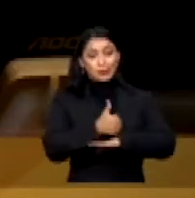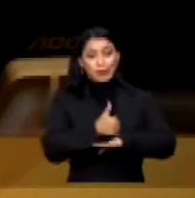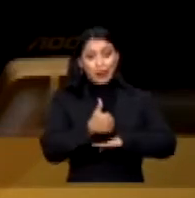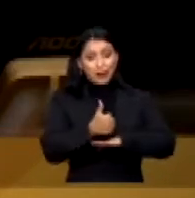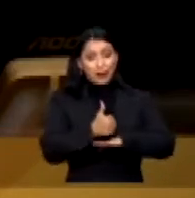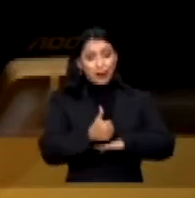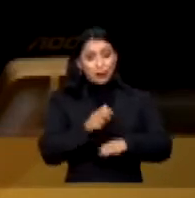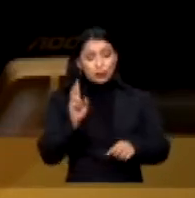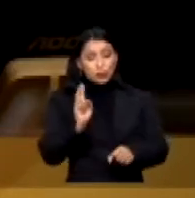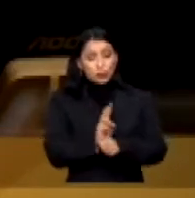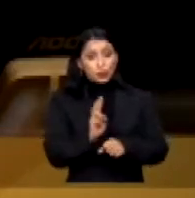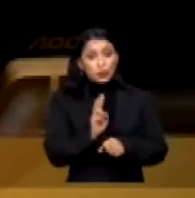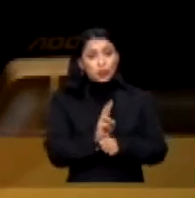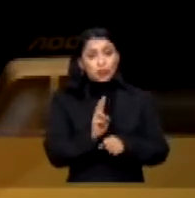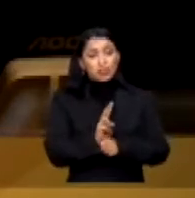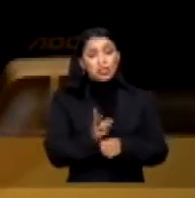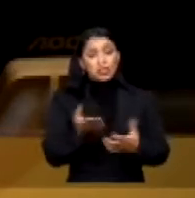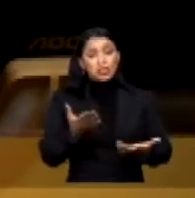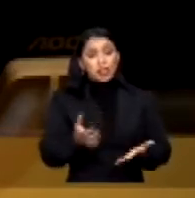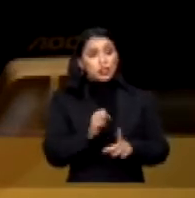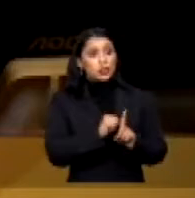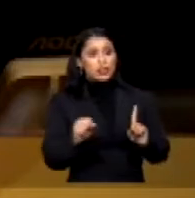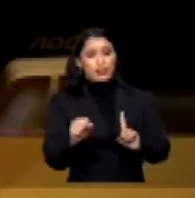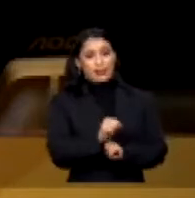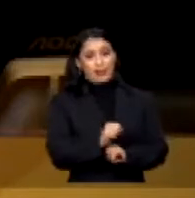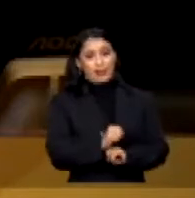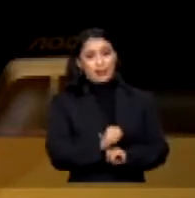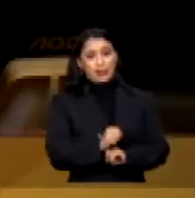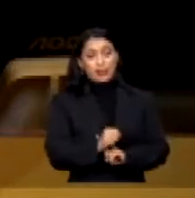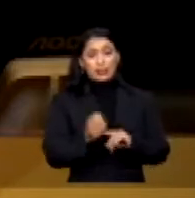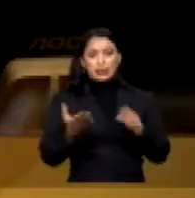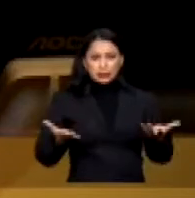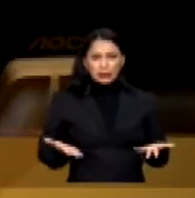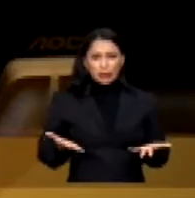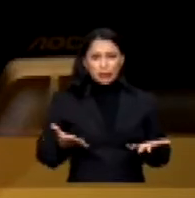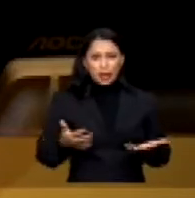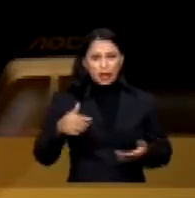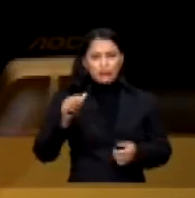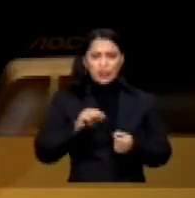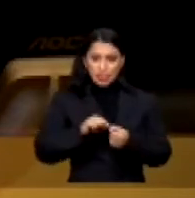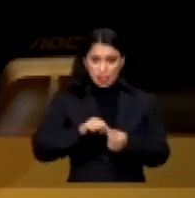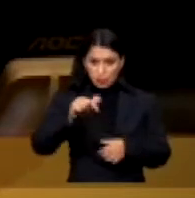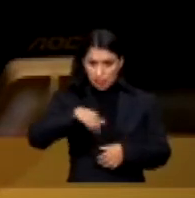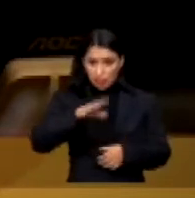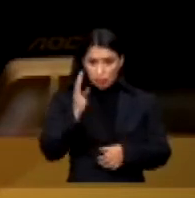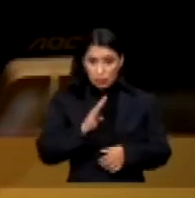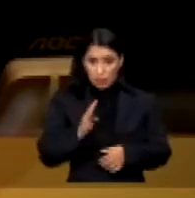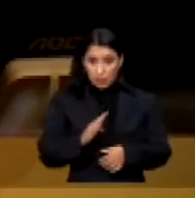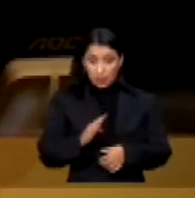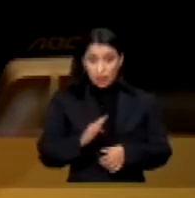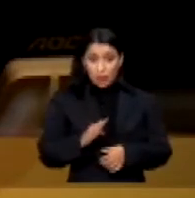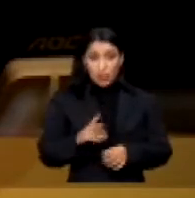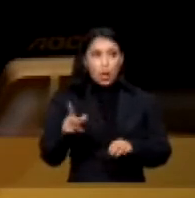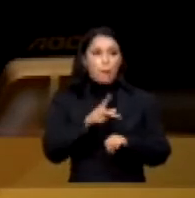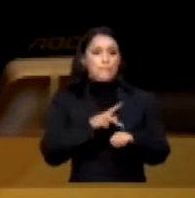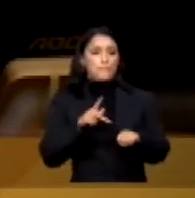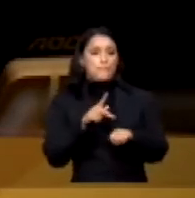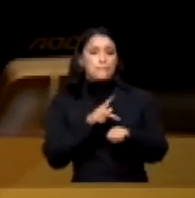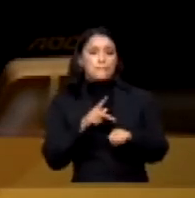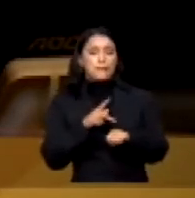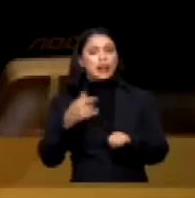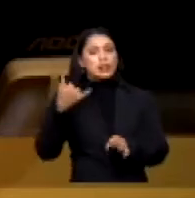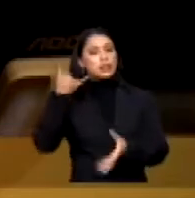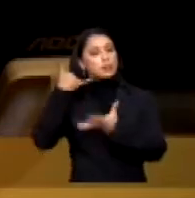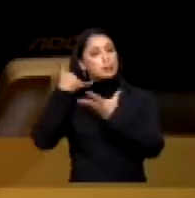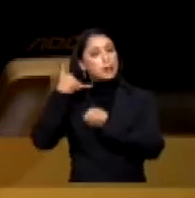Estado de proteger a sua sociedade? Façamos isso no Brasil e digamos que este é um país